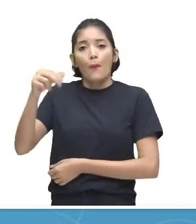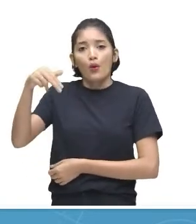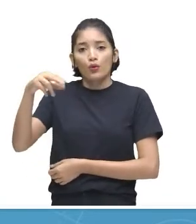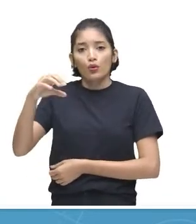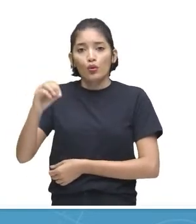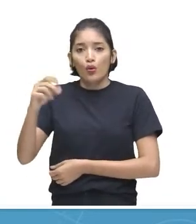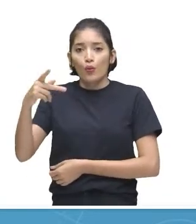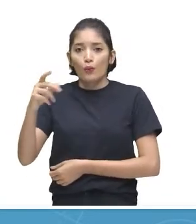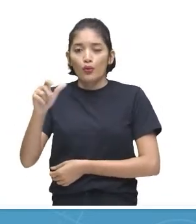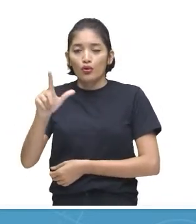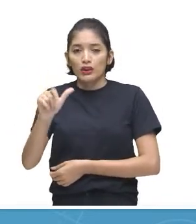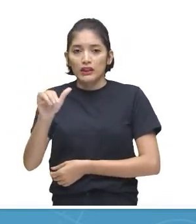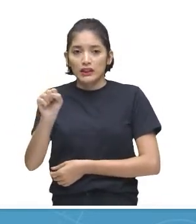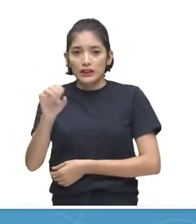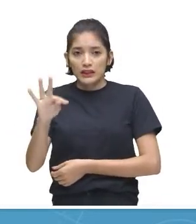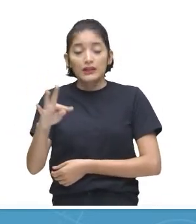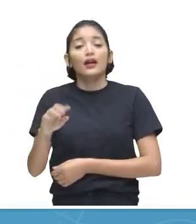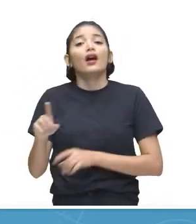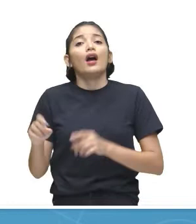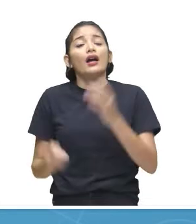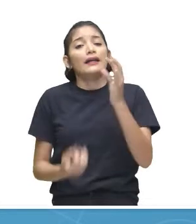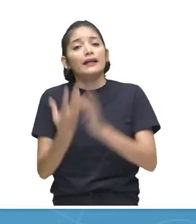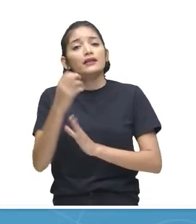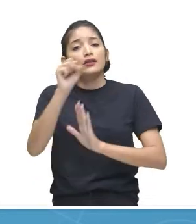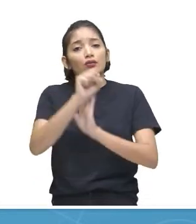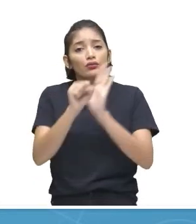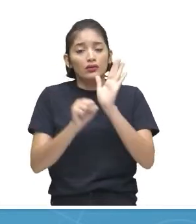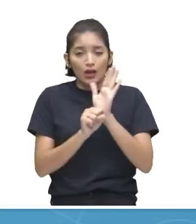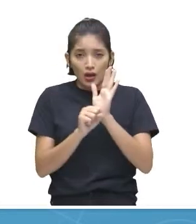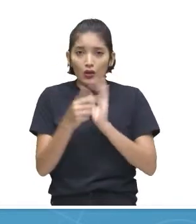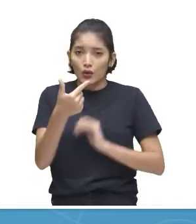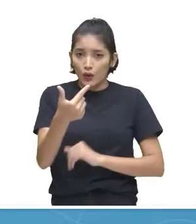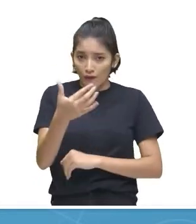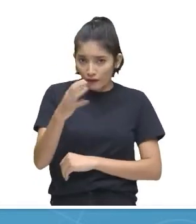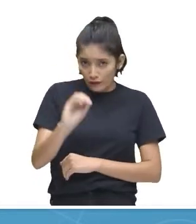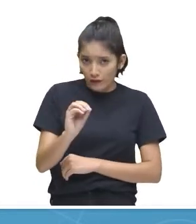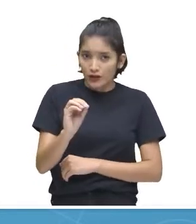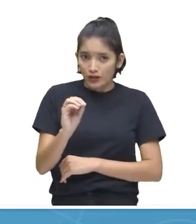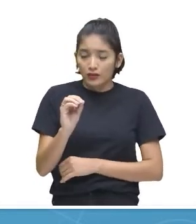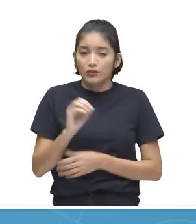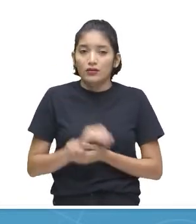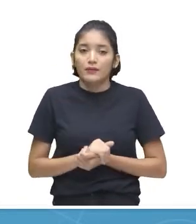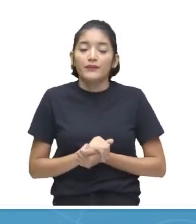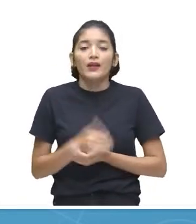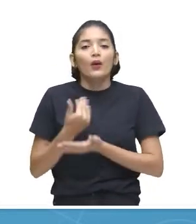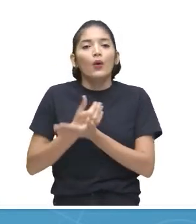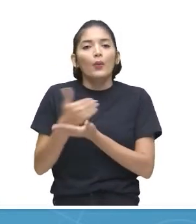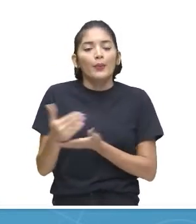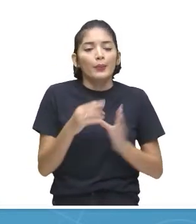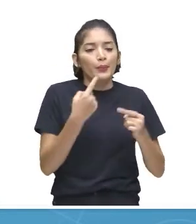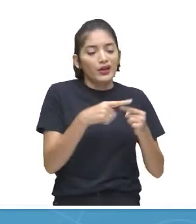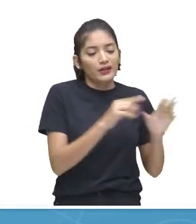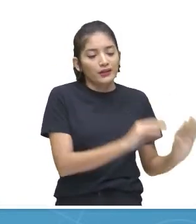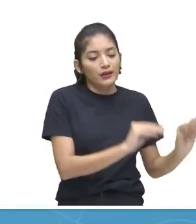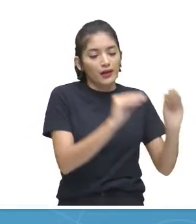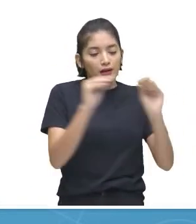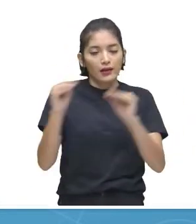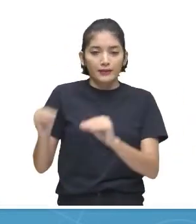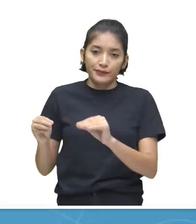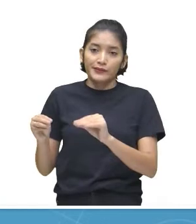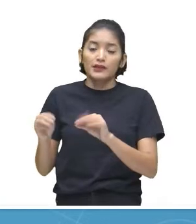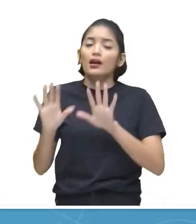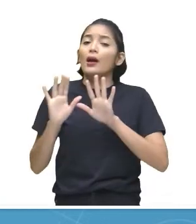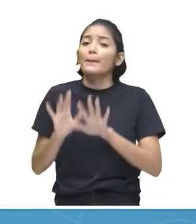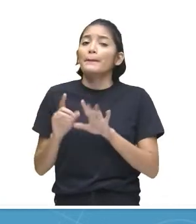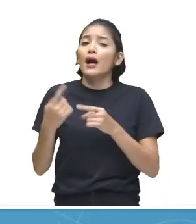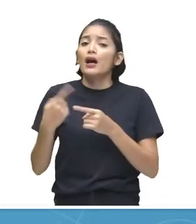surge no século XX, ó, no mesmo período, né, que está finalizando o industrial, já se inicia por causa dessa integração. Mas ela se deu mais fortemente